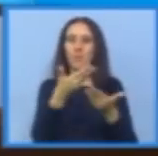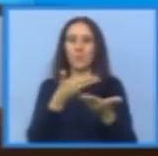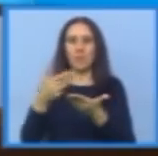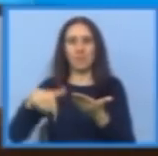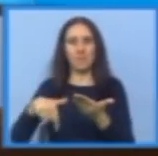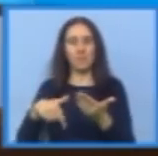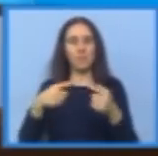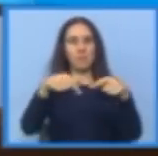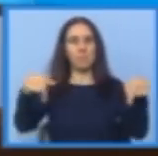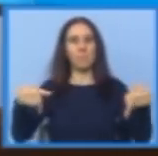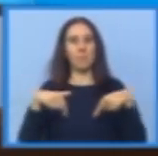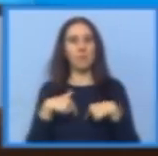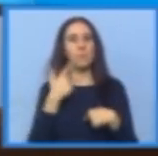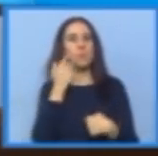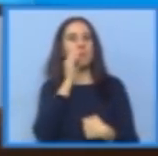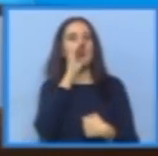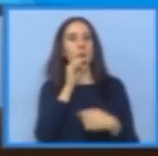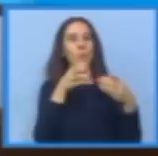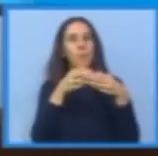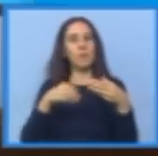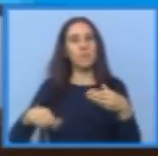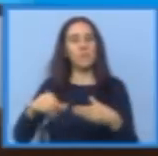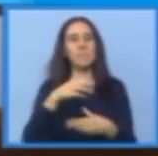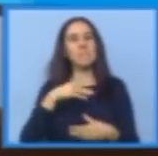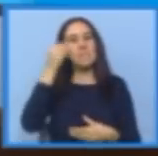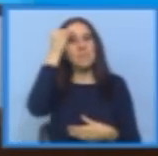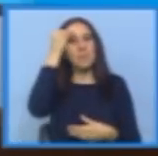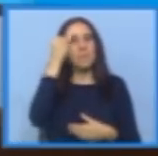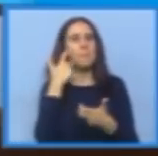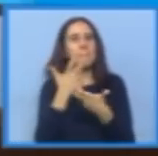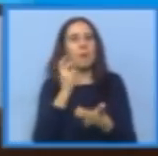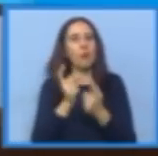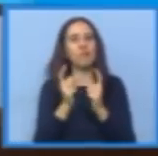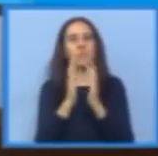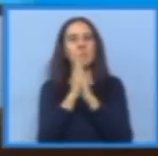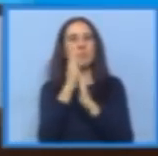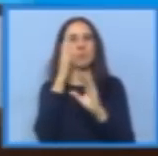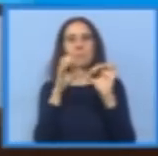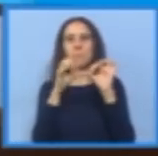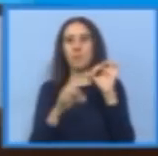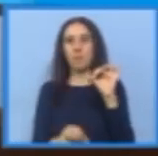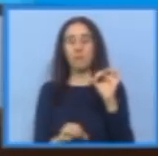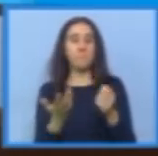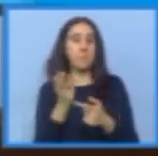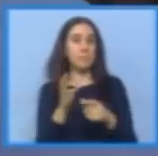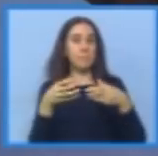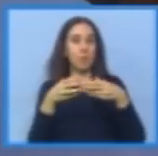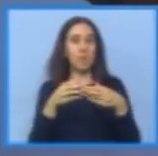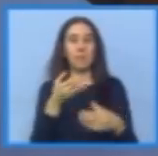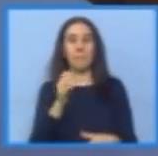neste espaço para dar a conhecer as comunidades e saber também que relevância tem então a Palavra de Deus no caso da Paróquia da